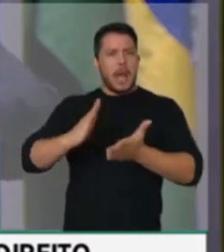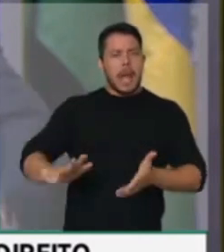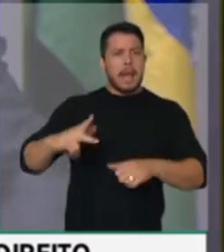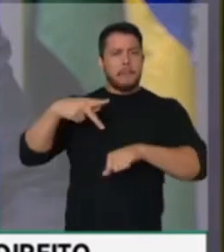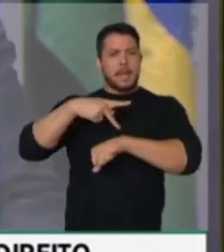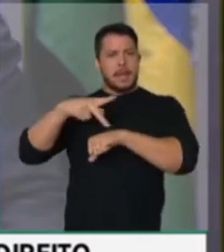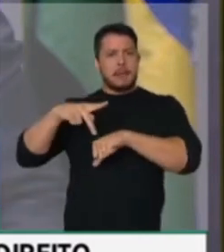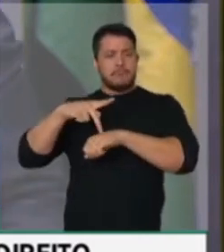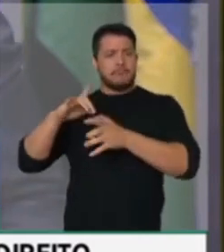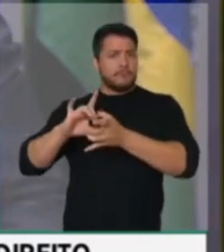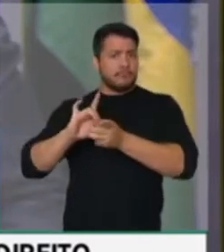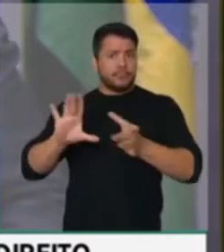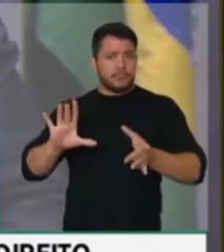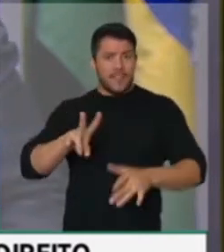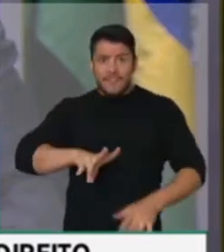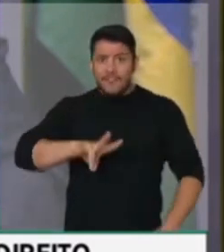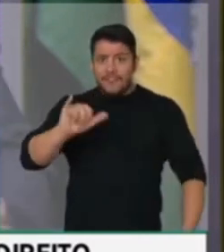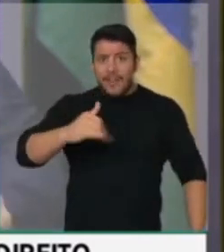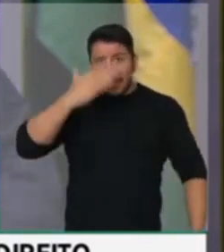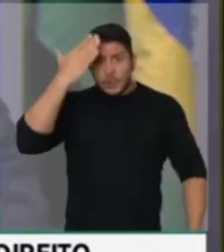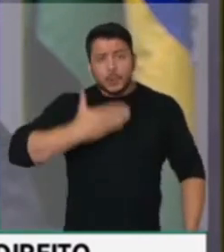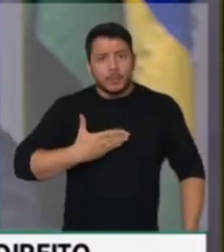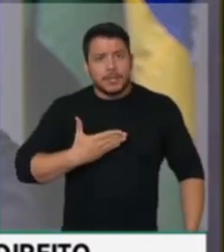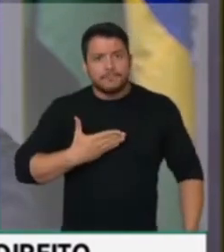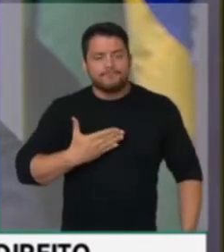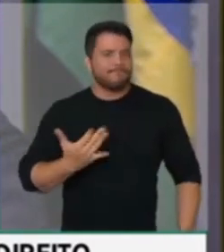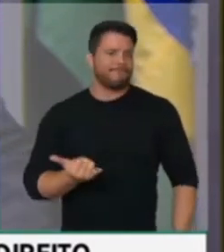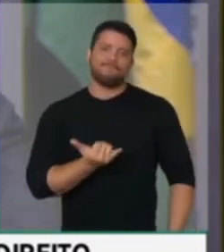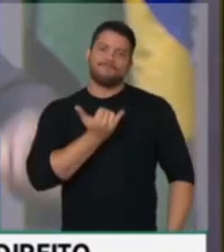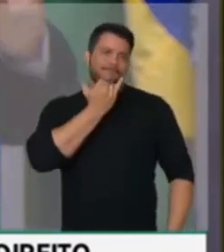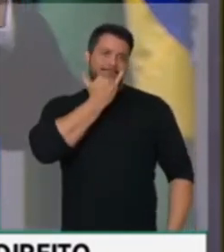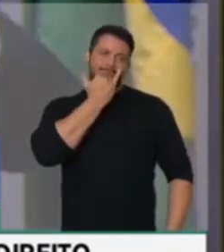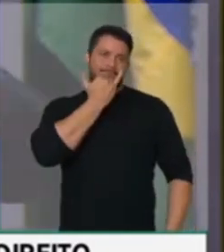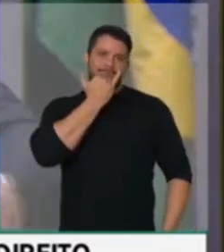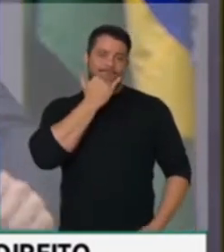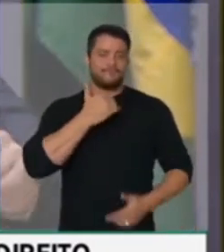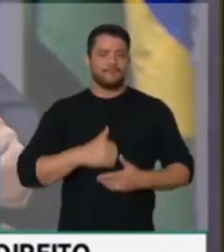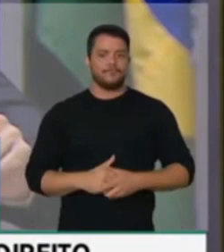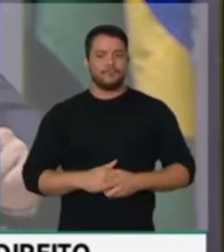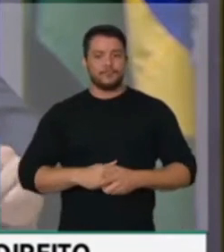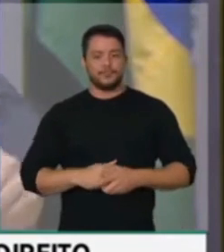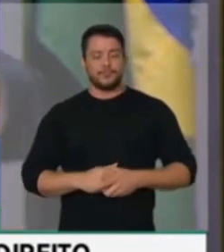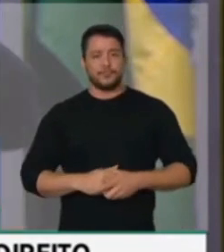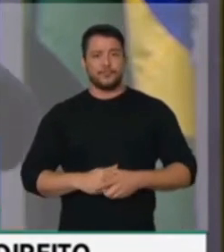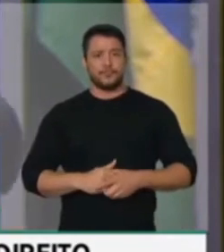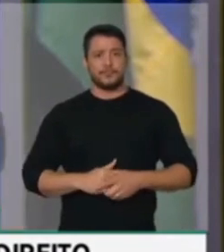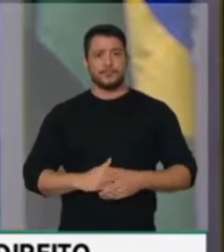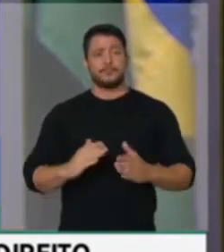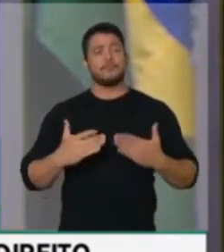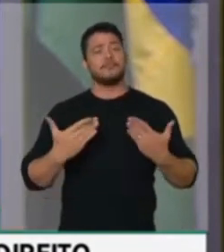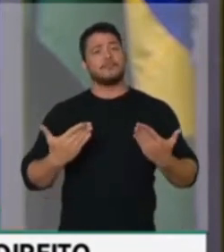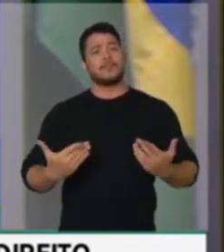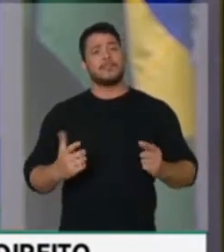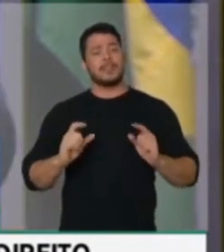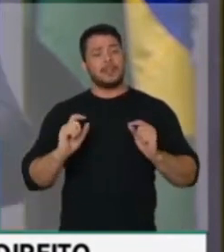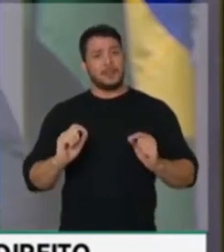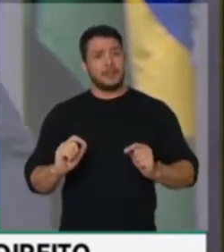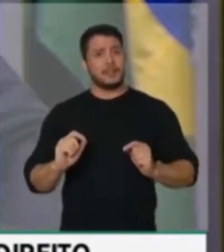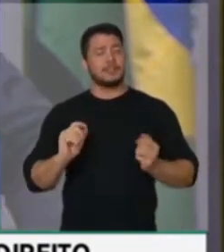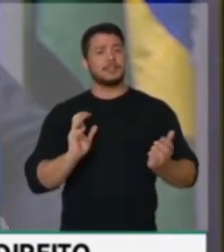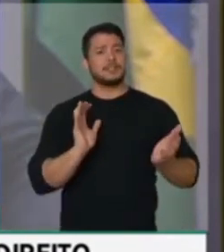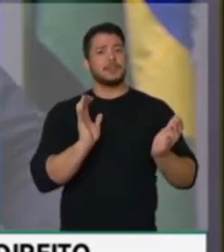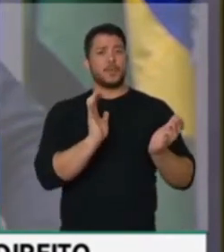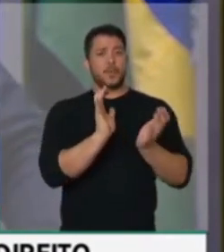abolir o Estado Democrático de Direito. Pelo contrário, a argumentação desses grupos terroristas